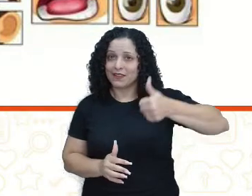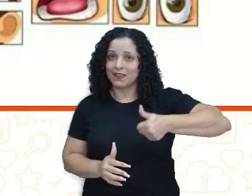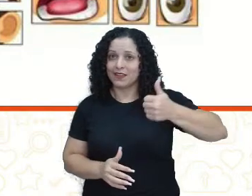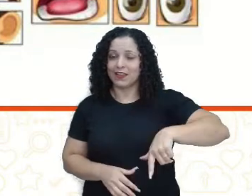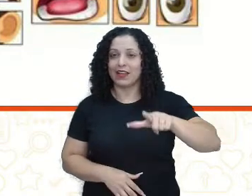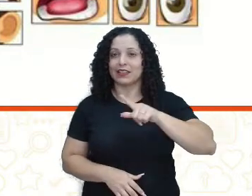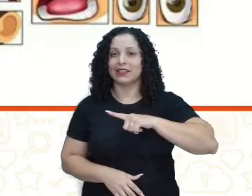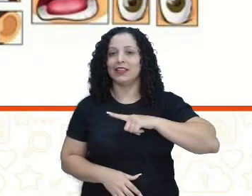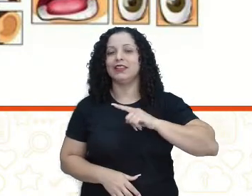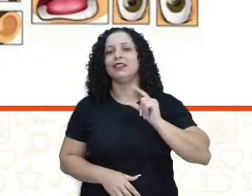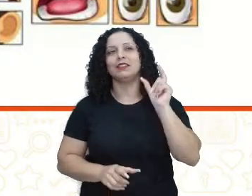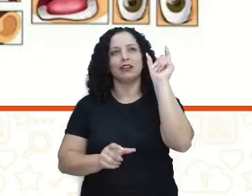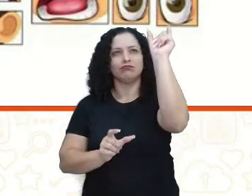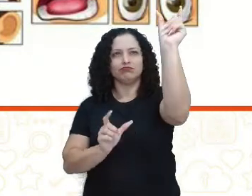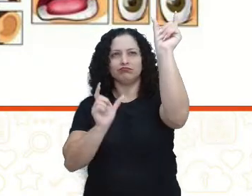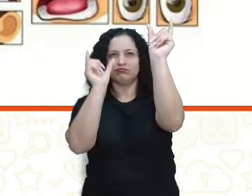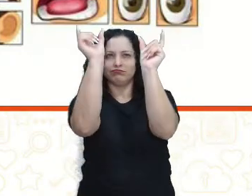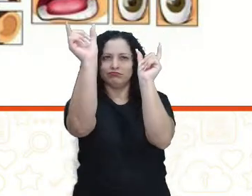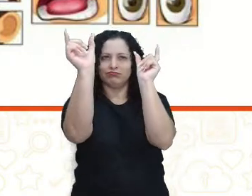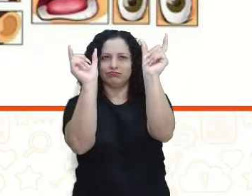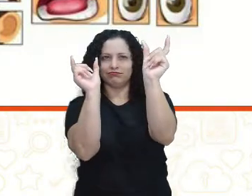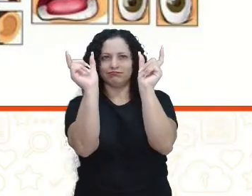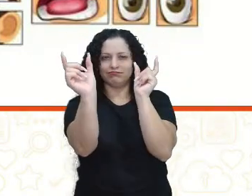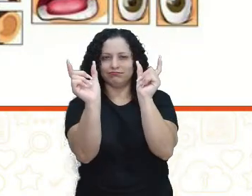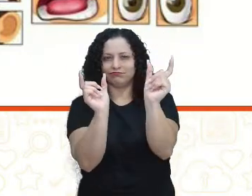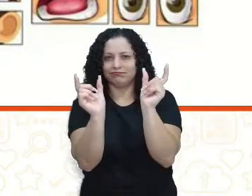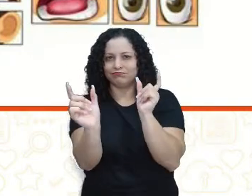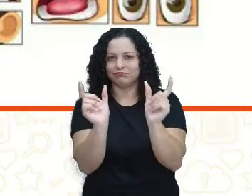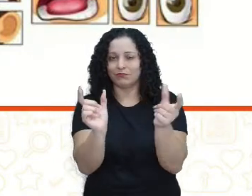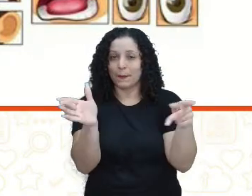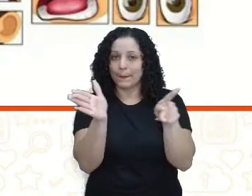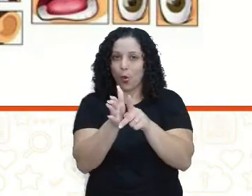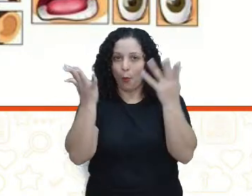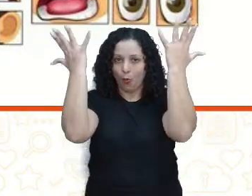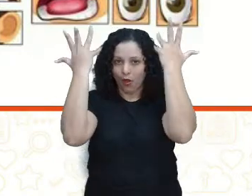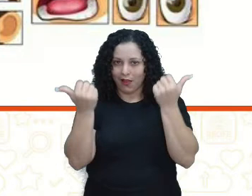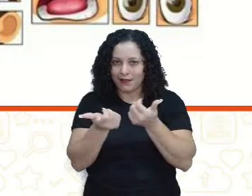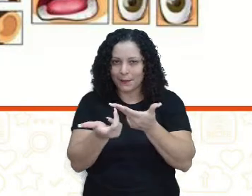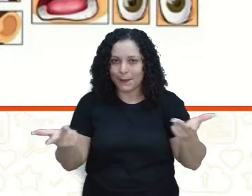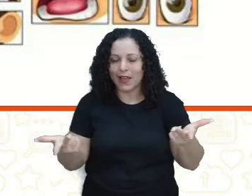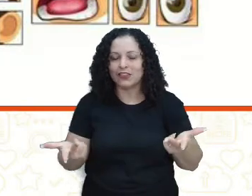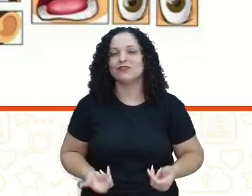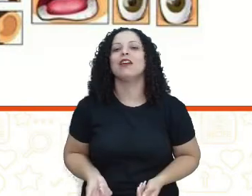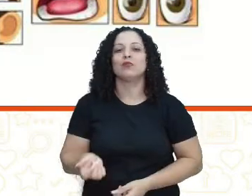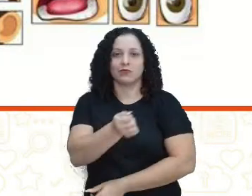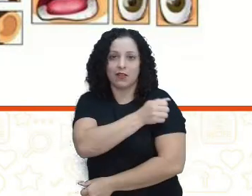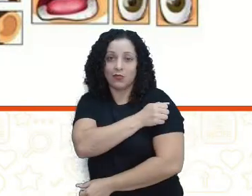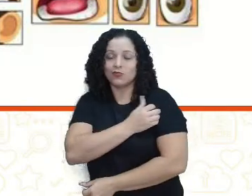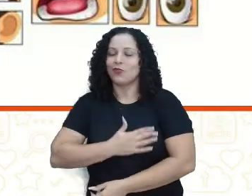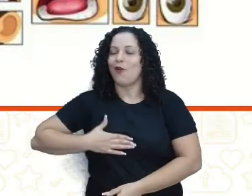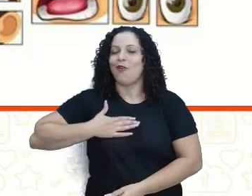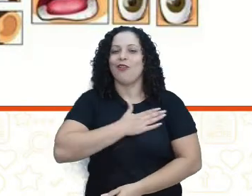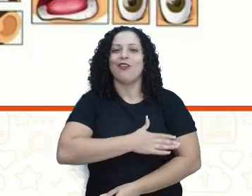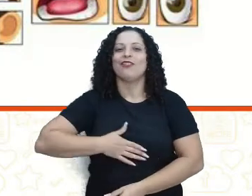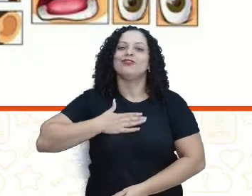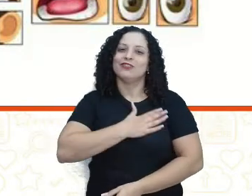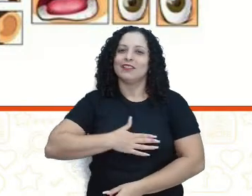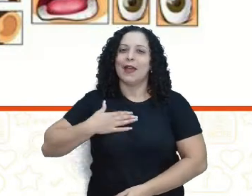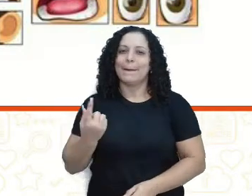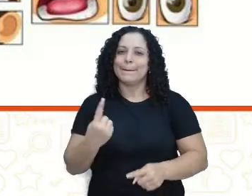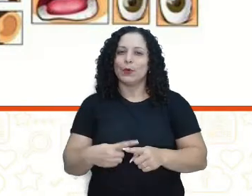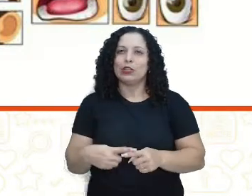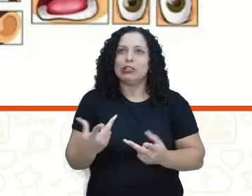tem partes, né, de referência de cada animal, é uma atividade que eles gostam bastante, né, porque